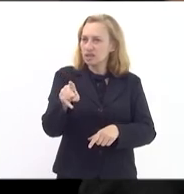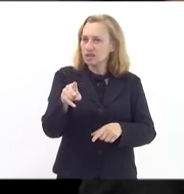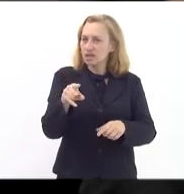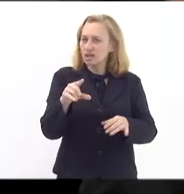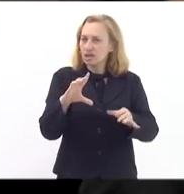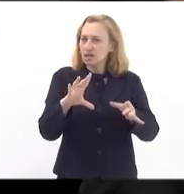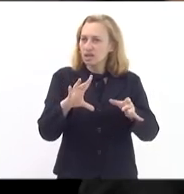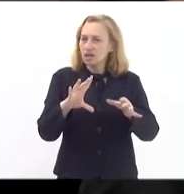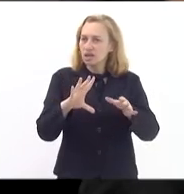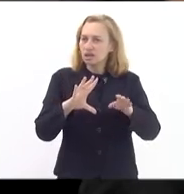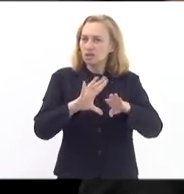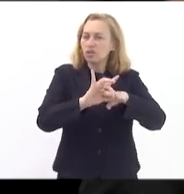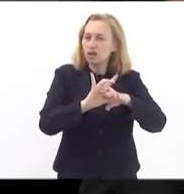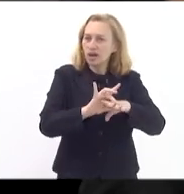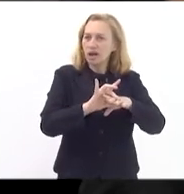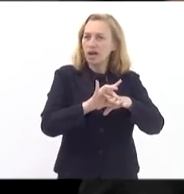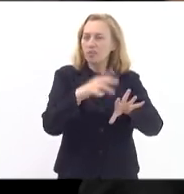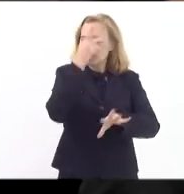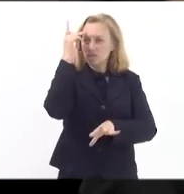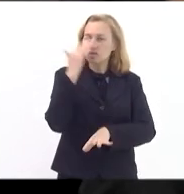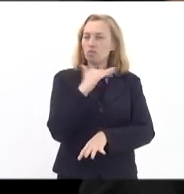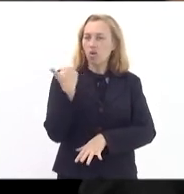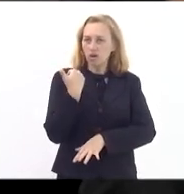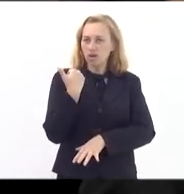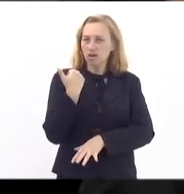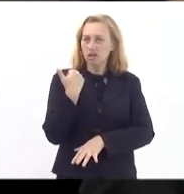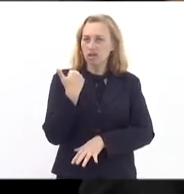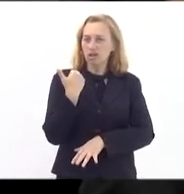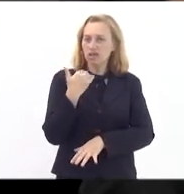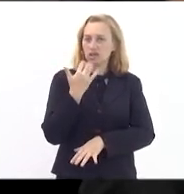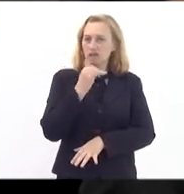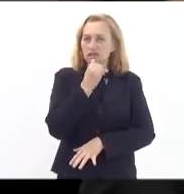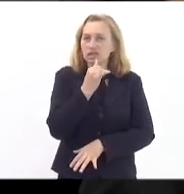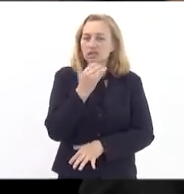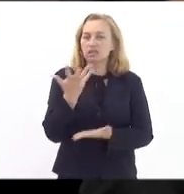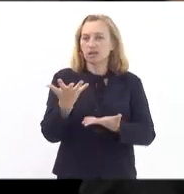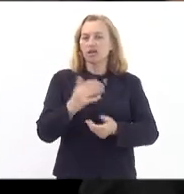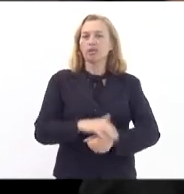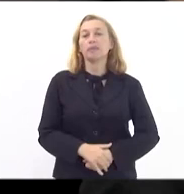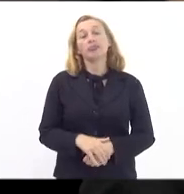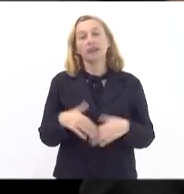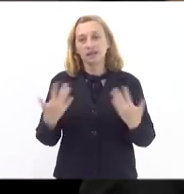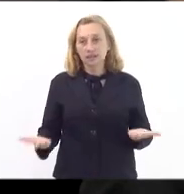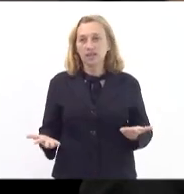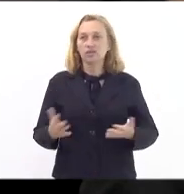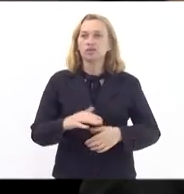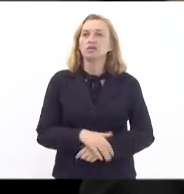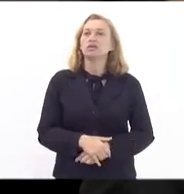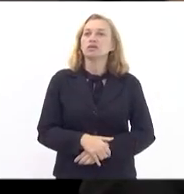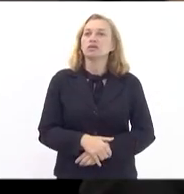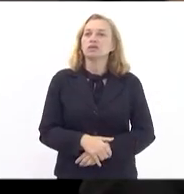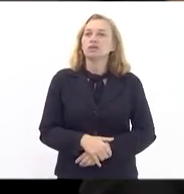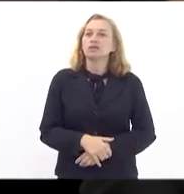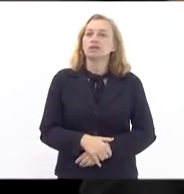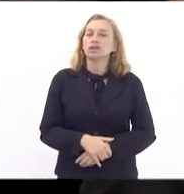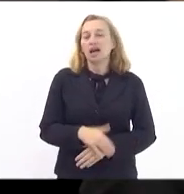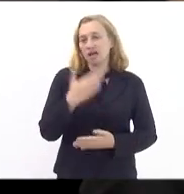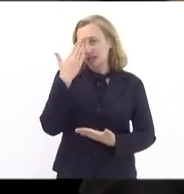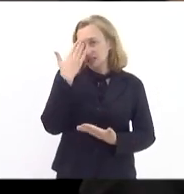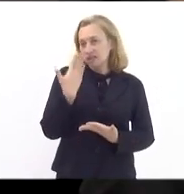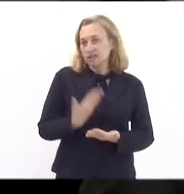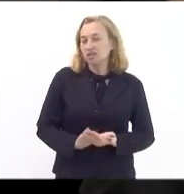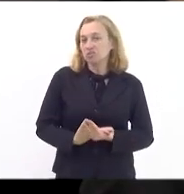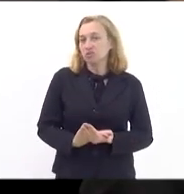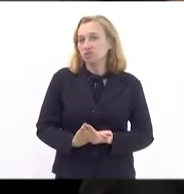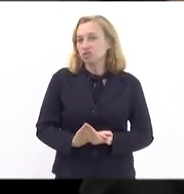pessoa tem vem à óbito Então é isso aqui leva aquele que